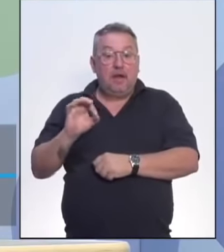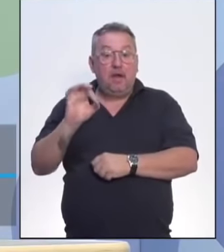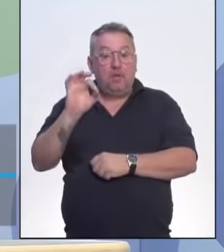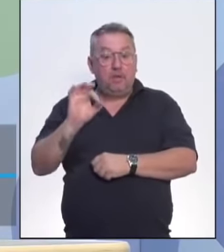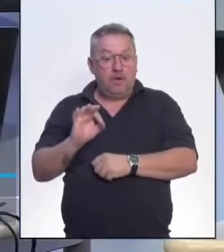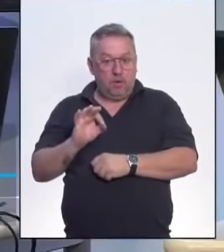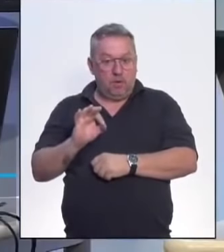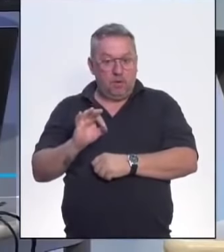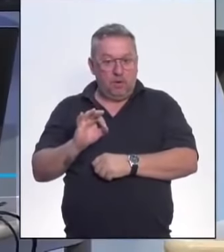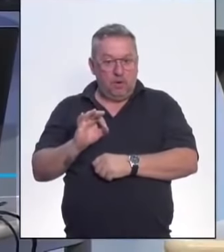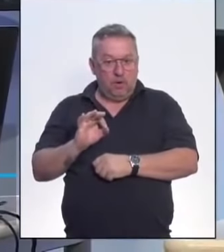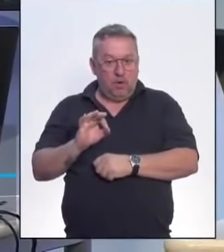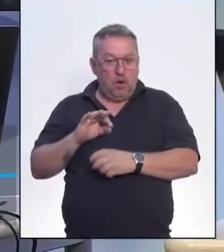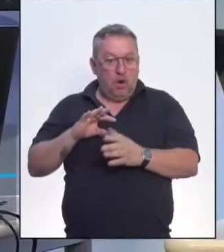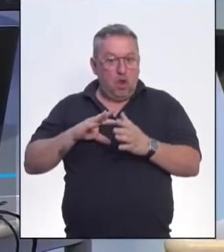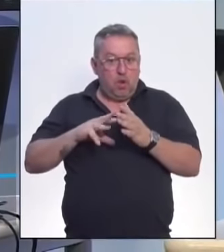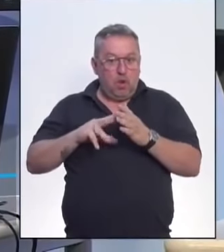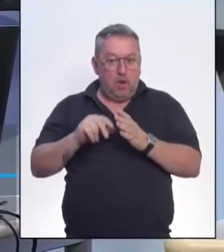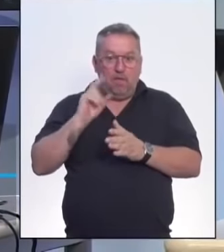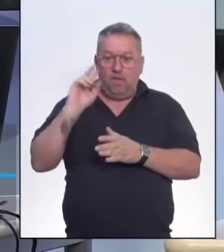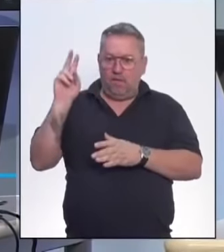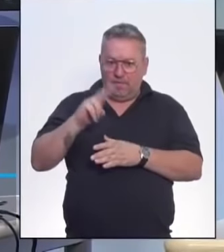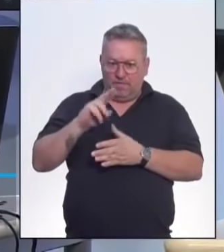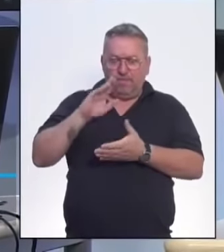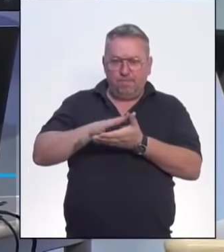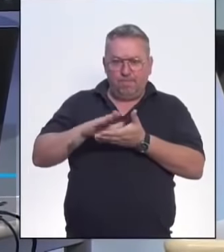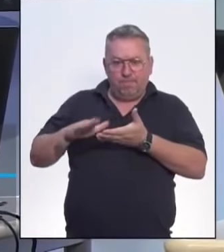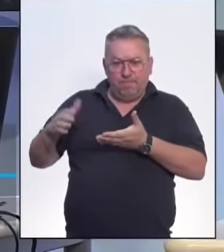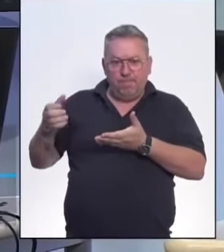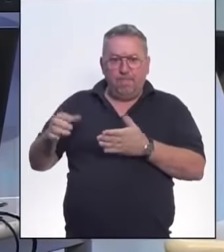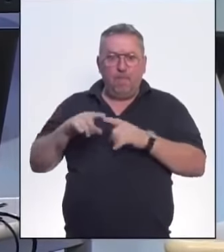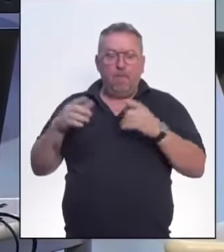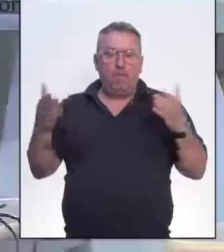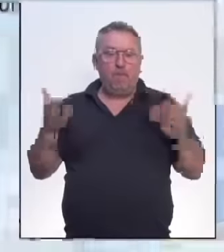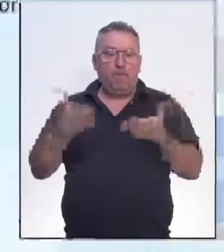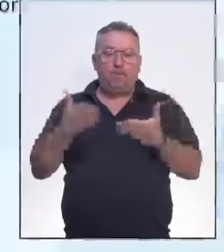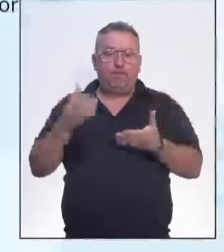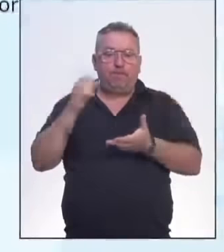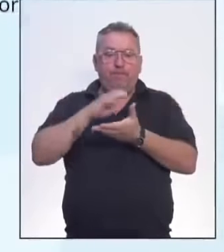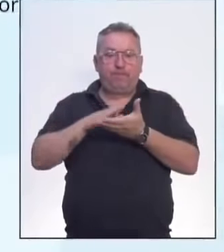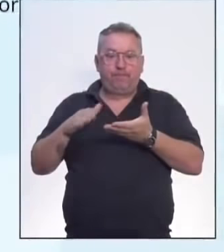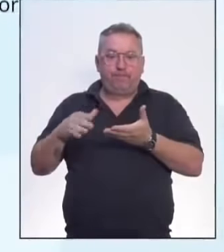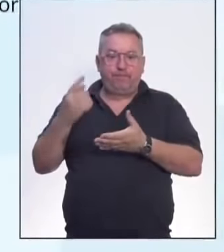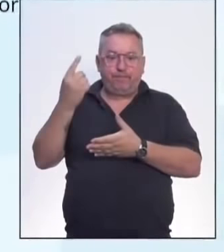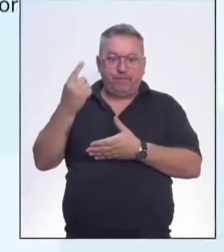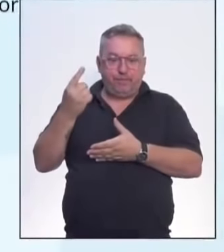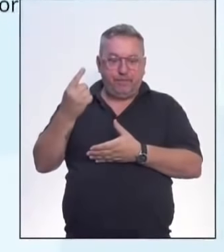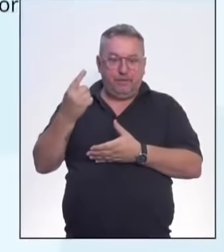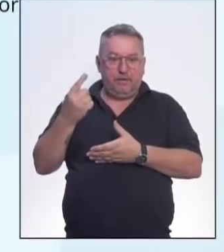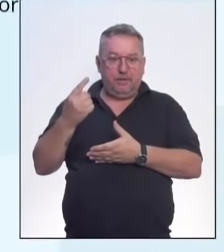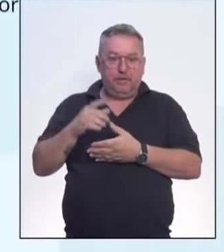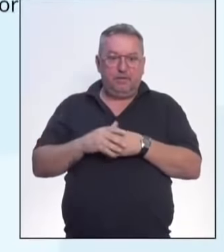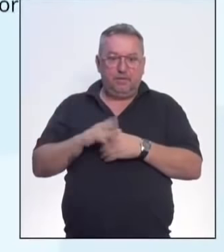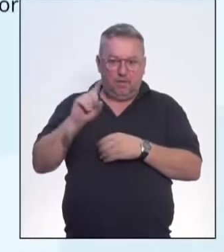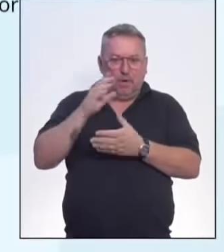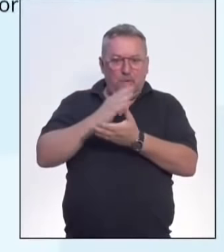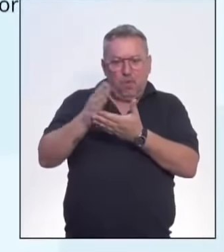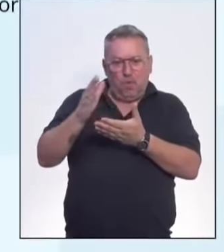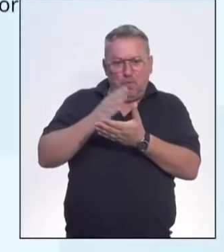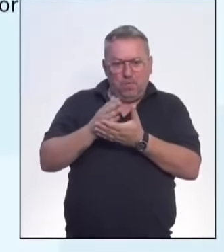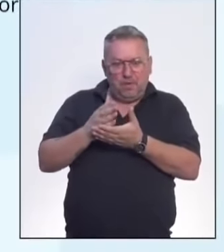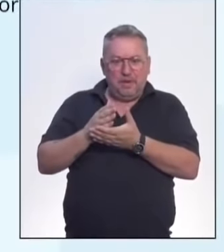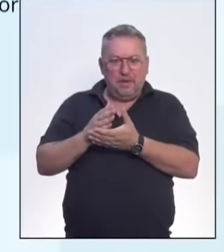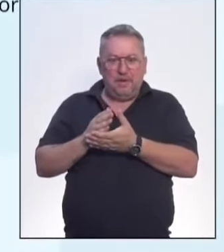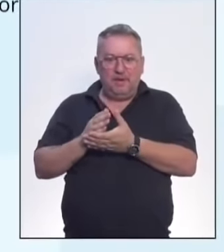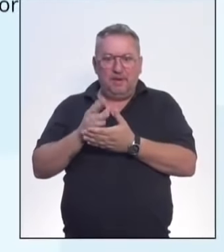total, correto? Perfeito, Alessandra. Vamos lá para a atividade? Olha lá. Na atividade 1, Alessandra, para aquecimento ali, ó, um ventiladorzinho